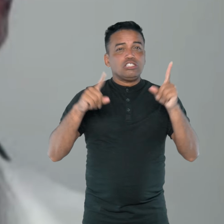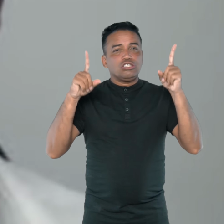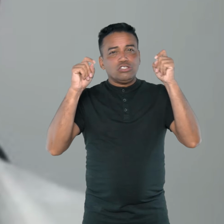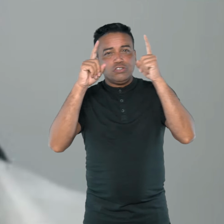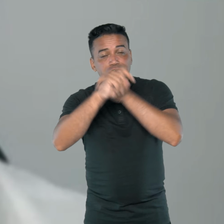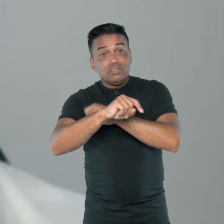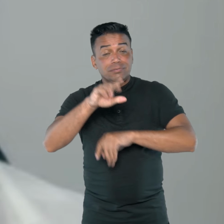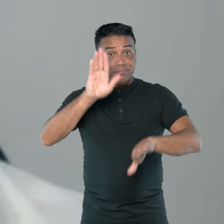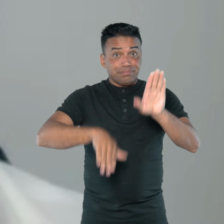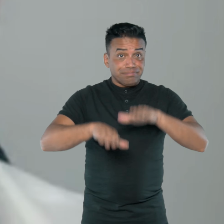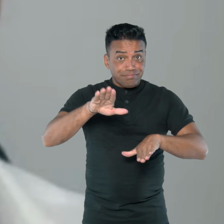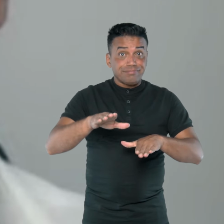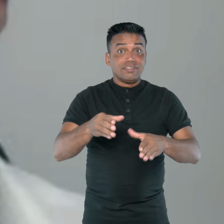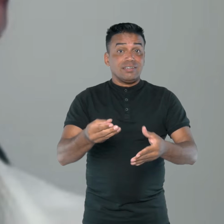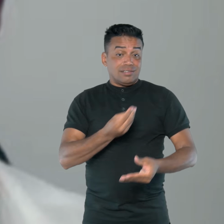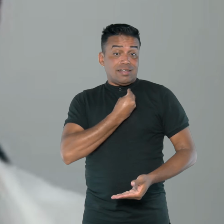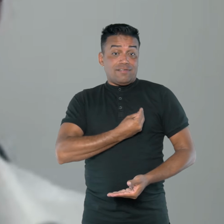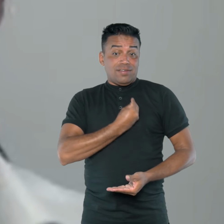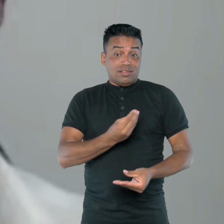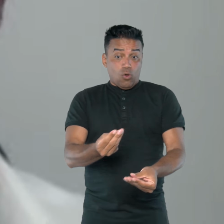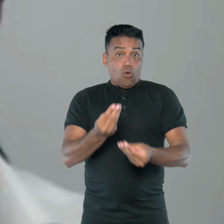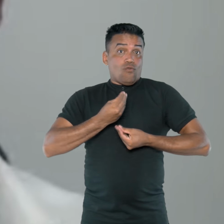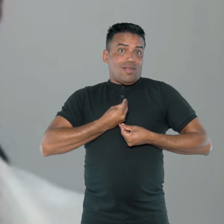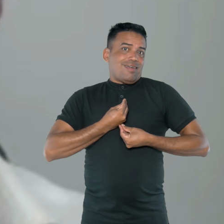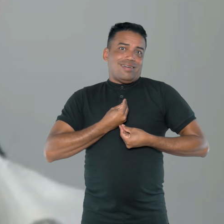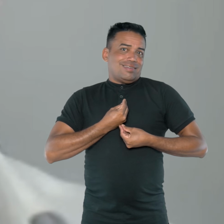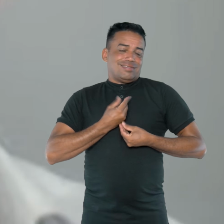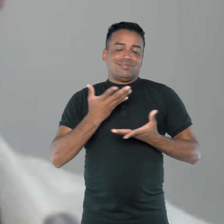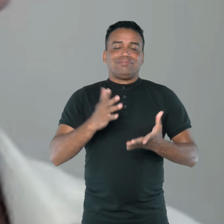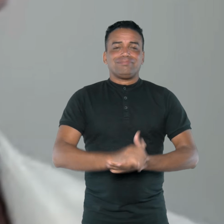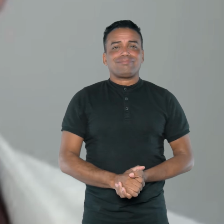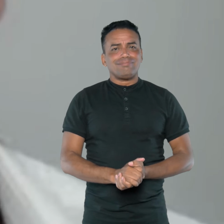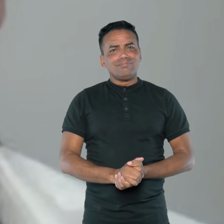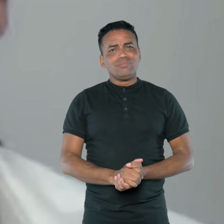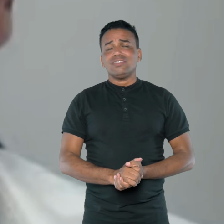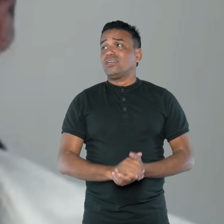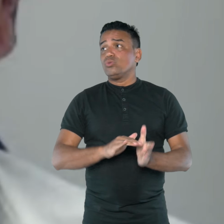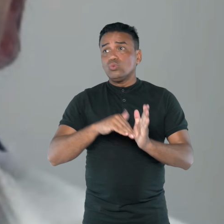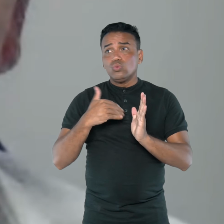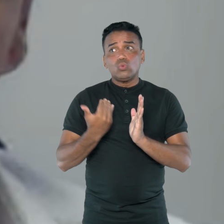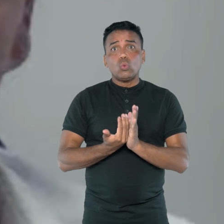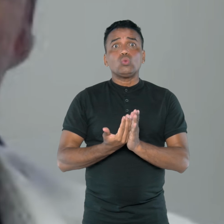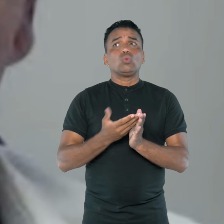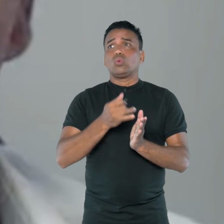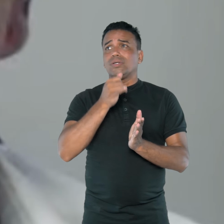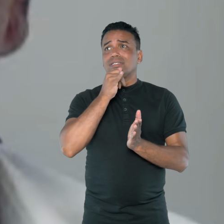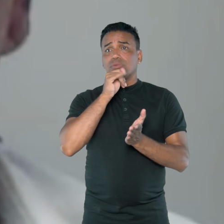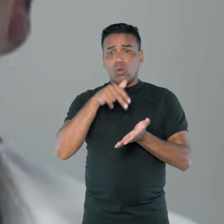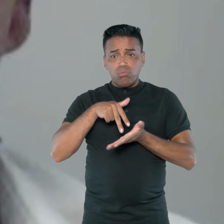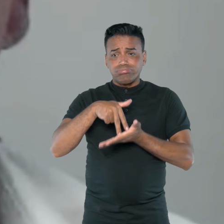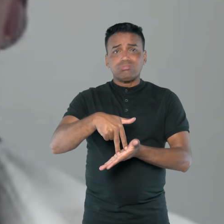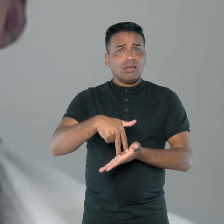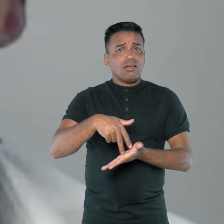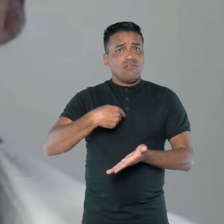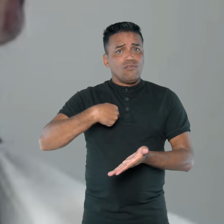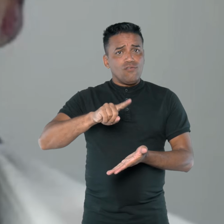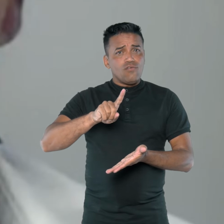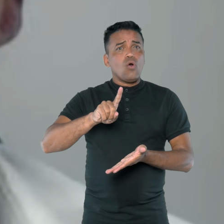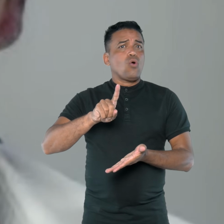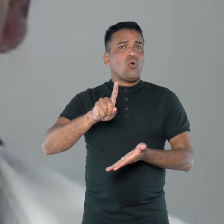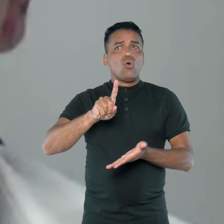difíceis, às vezes, da vida, né, nos labirintos, nos abismos, né. Então, toda obra, quando eu me coloco no ponto,